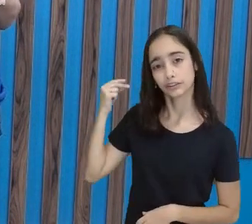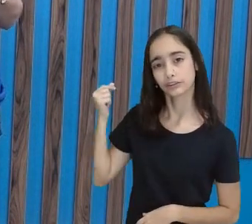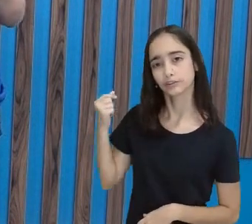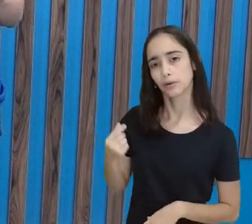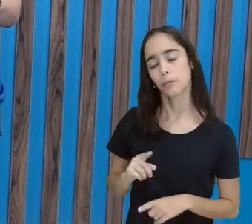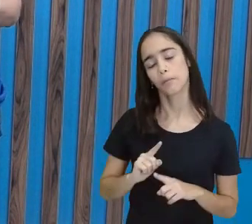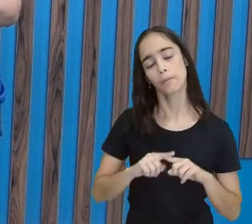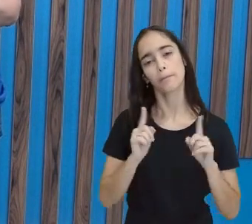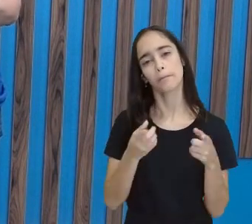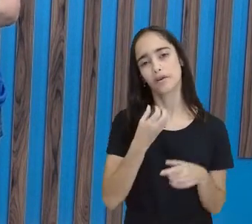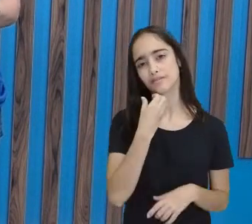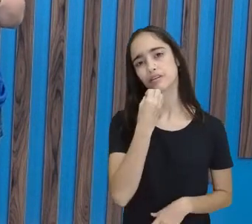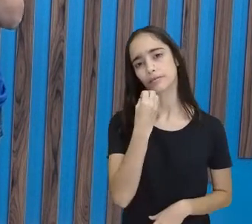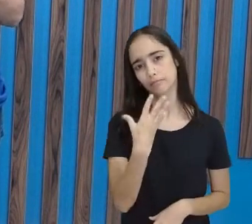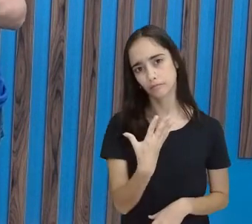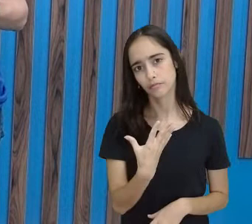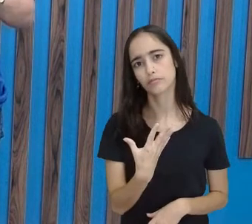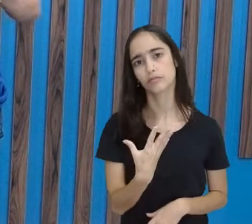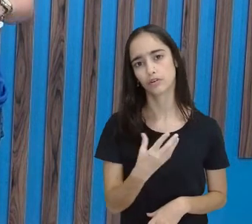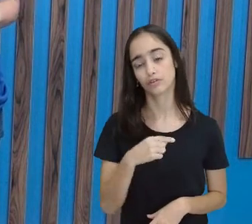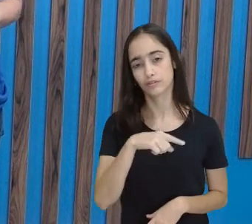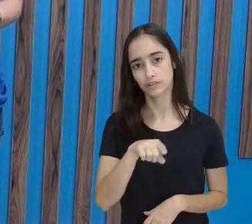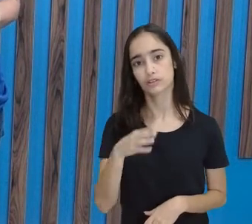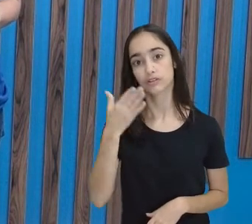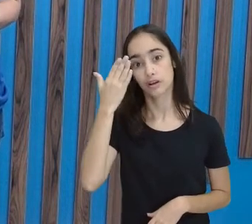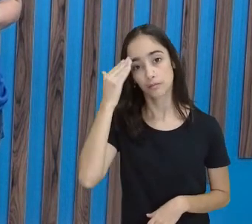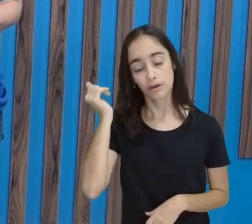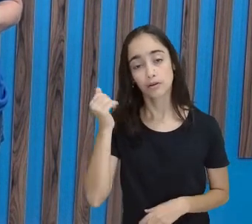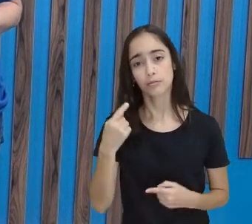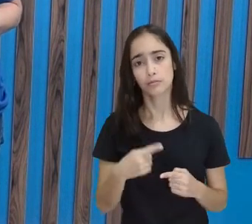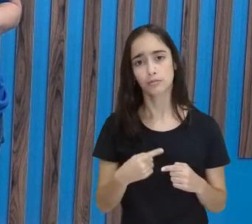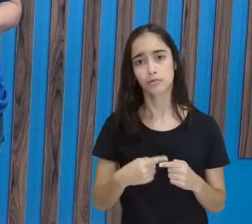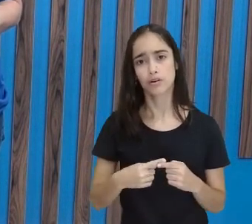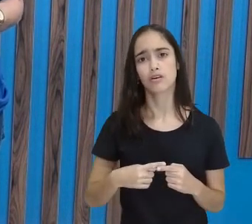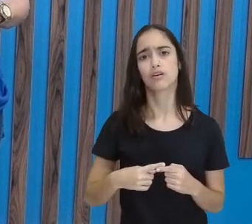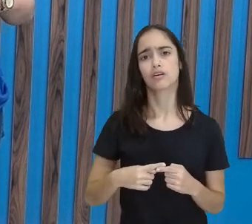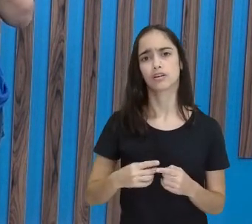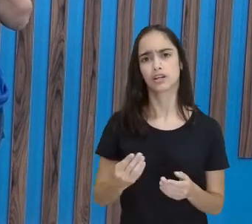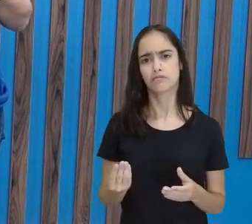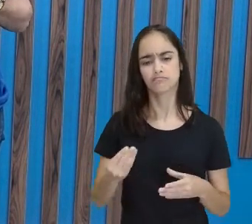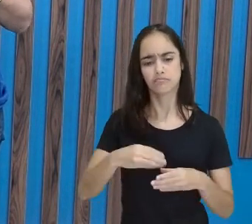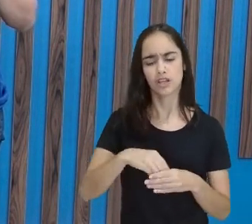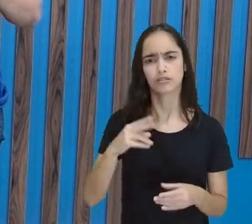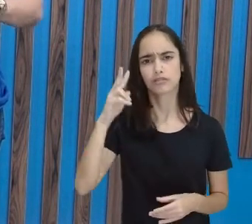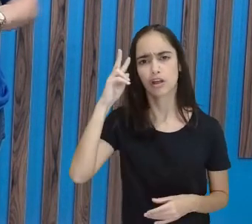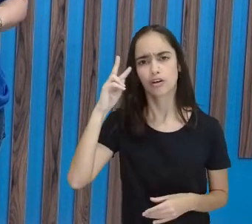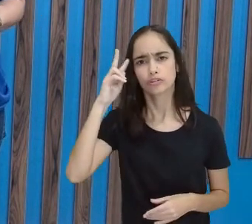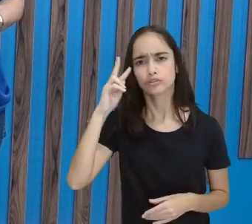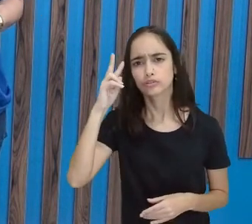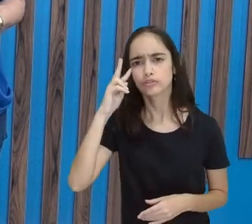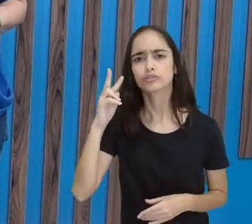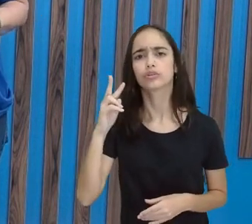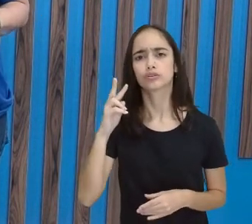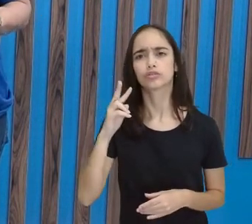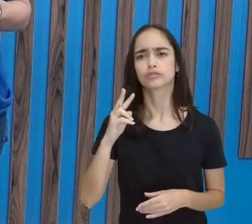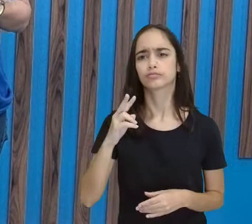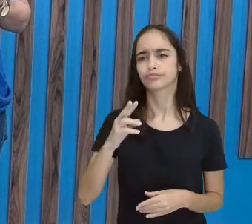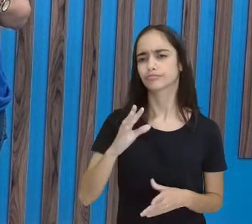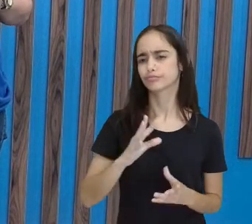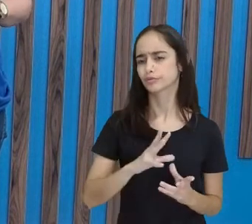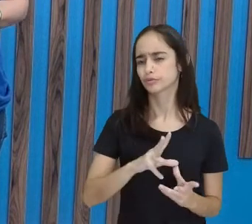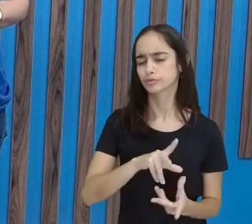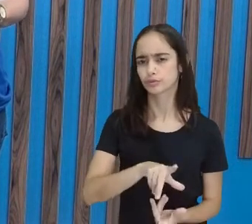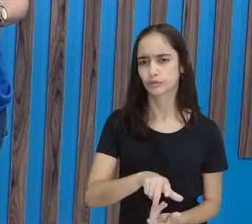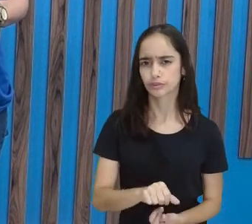bom serem citados, faz parte da história da humanidade, né? E nós temos aí esses outros três aí que são